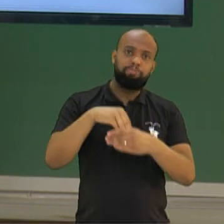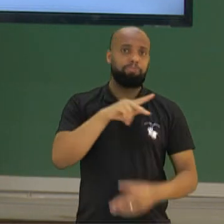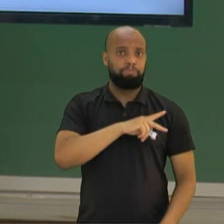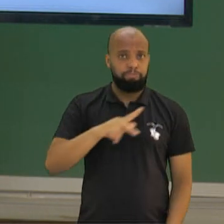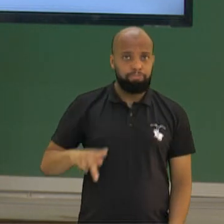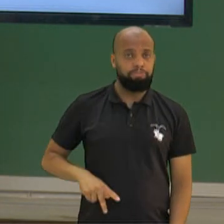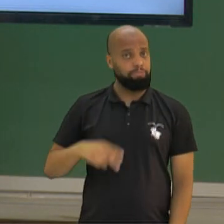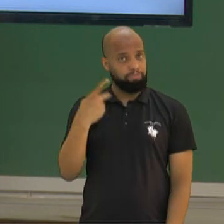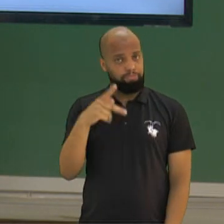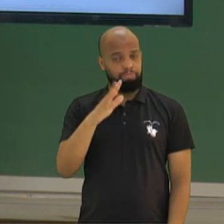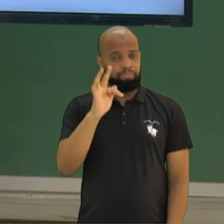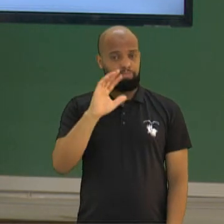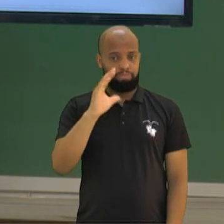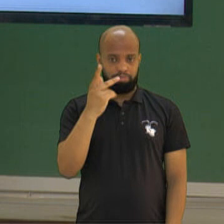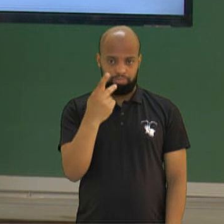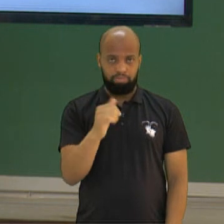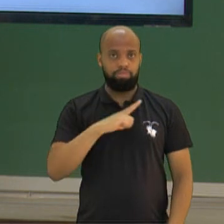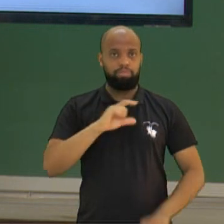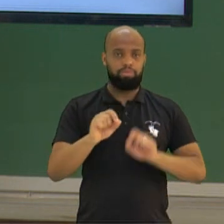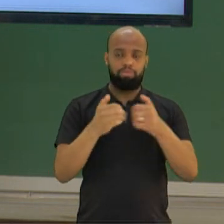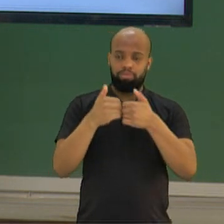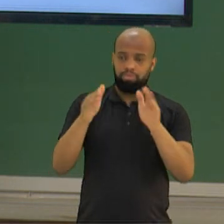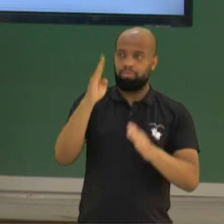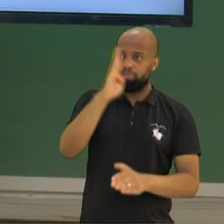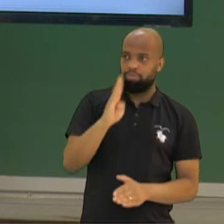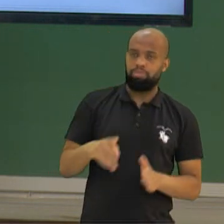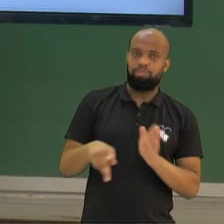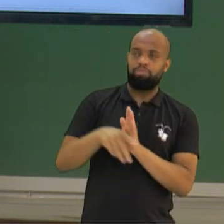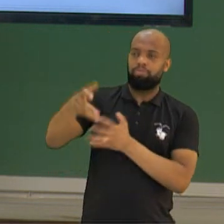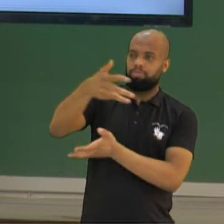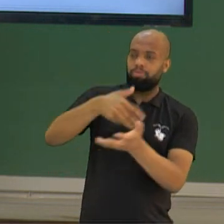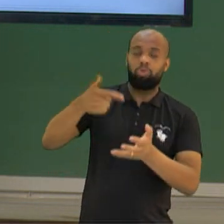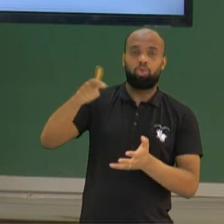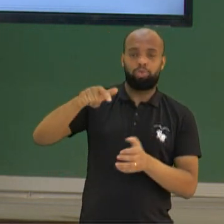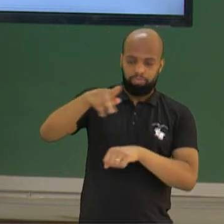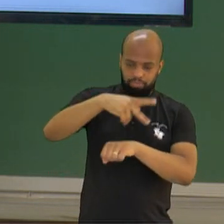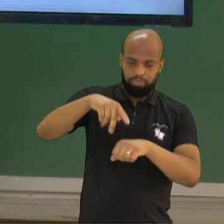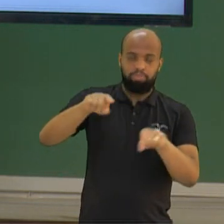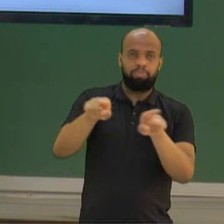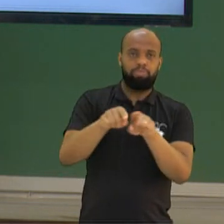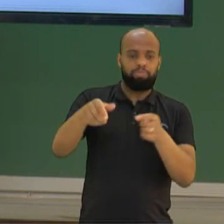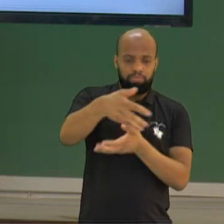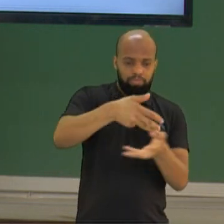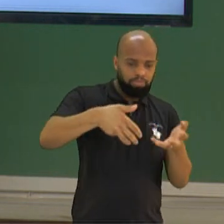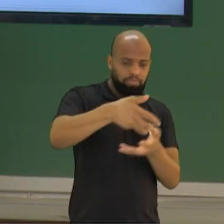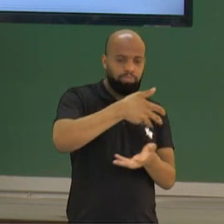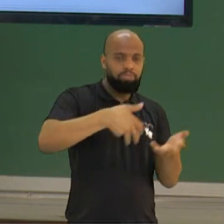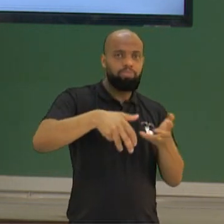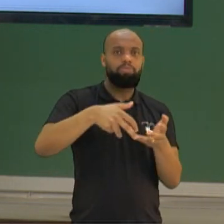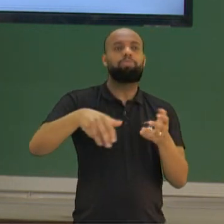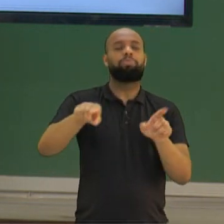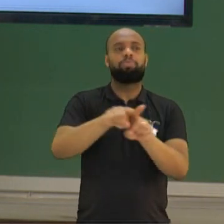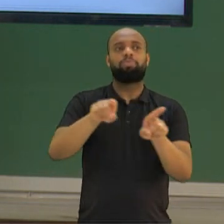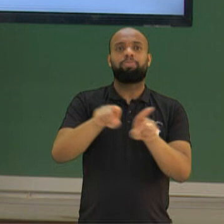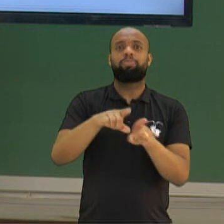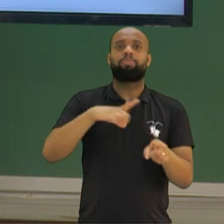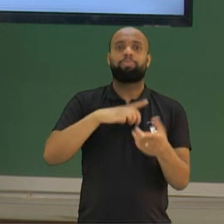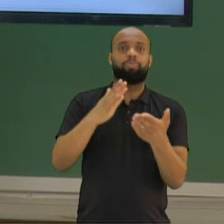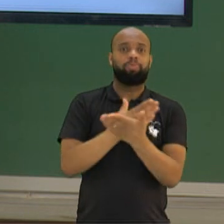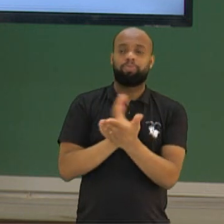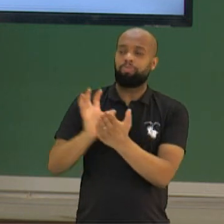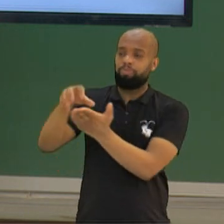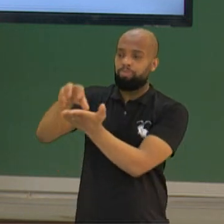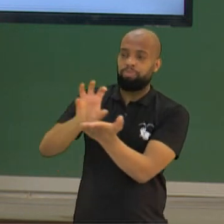vamos ter aí o neoliberalismo, a abertura do Brasil aos mercados internacionais, nós vamos ter aí a abertura de alguns setores da